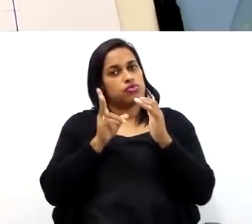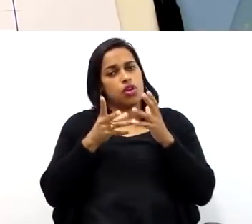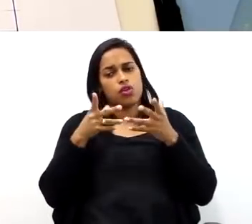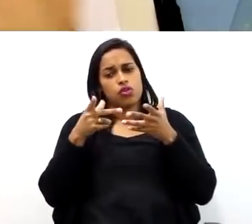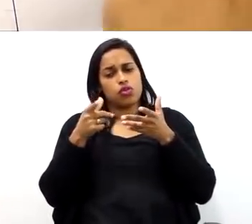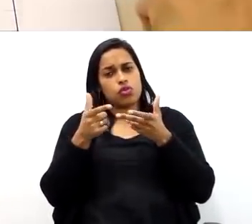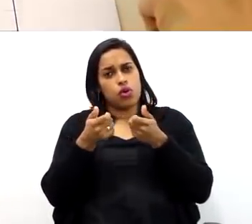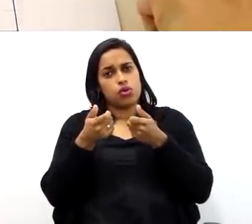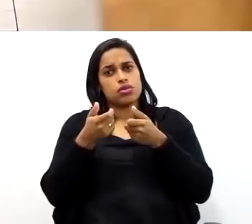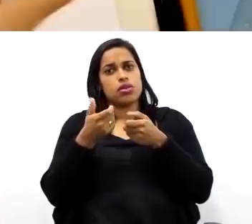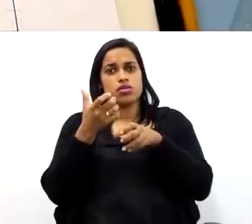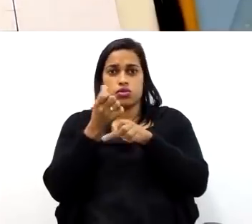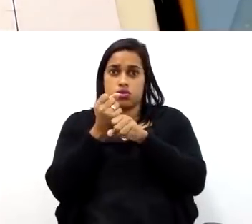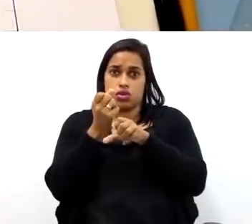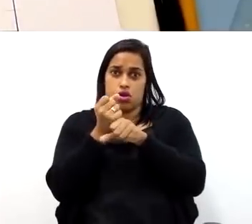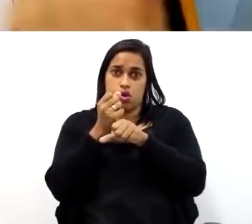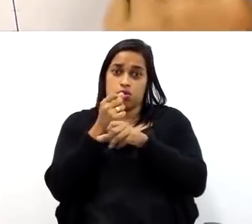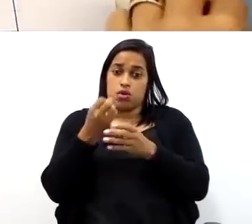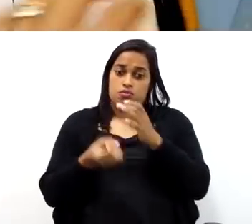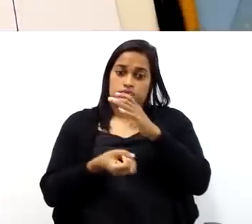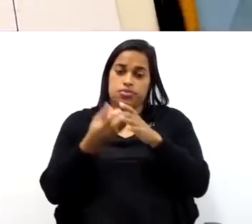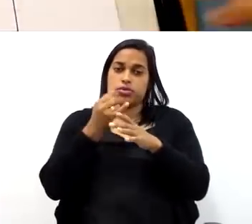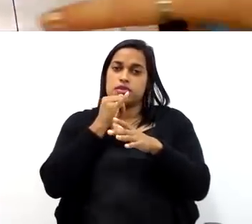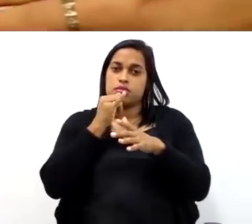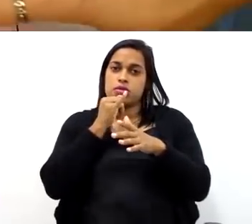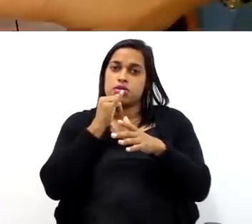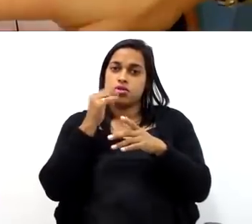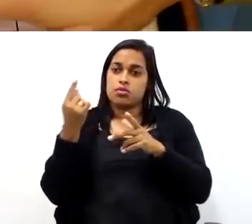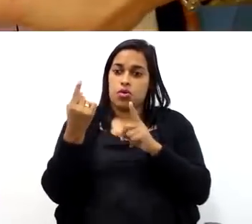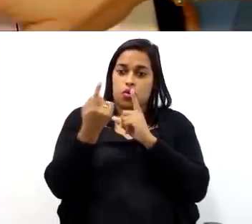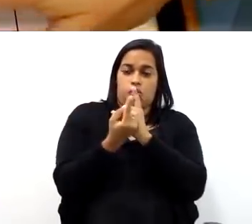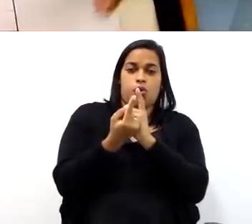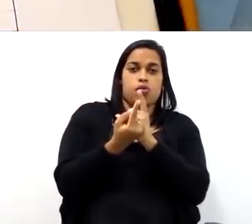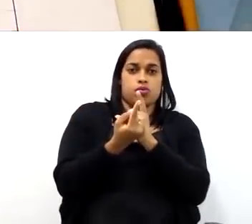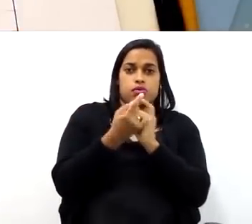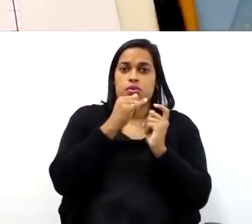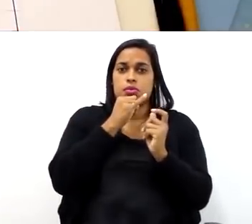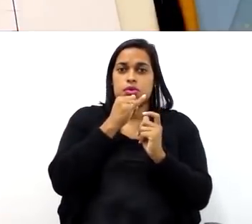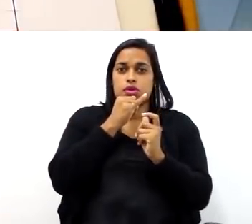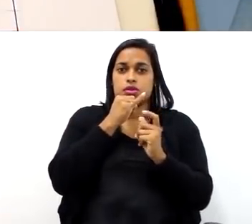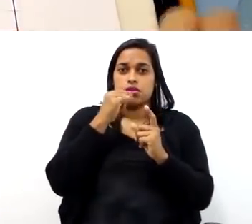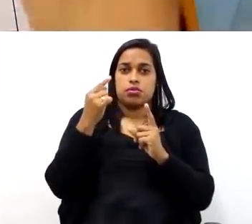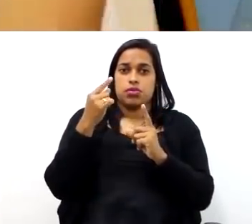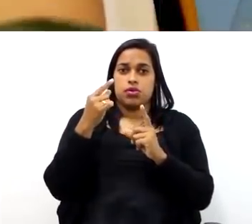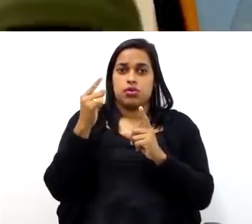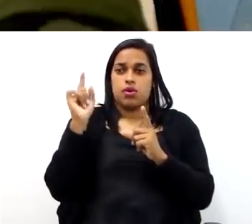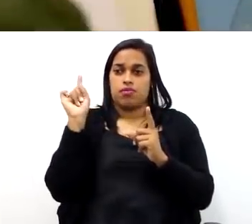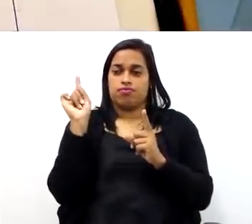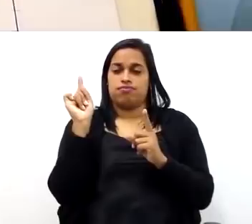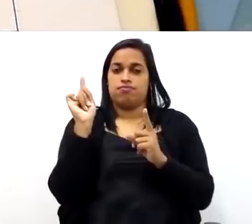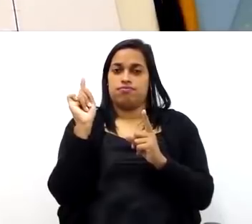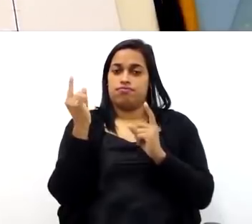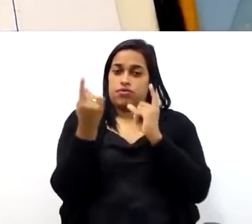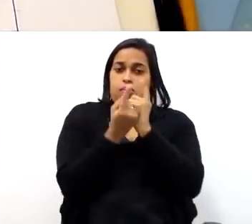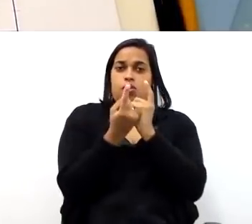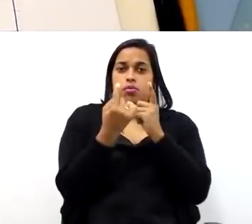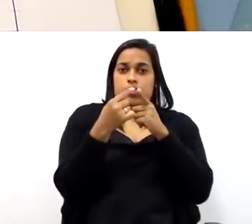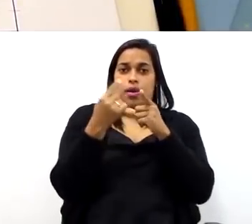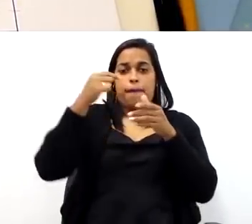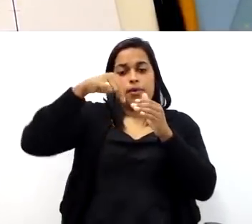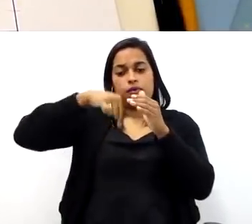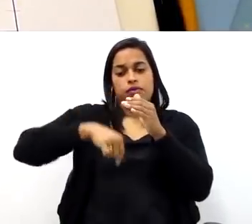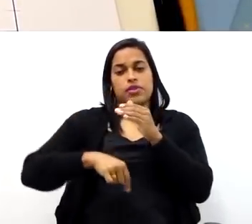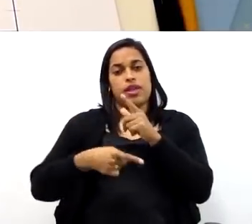medida, tá? Com isso, eu já levei todas as minhas medidas e eu criei um cruzamento aí. Como a vista lateral, ela é um